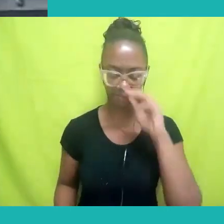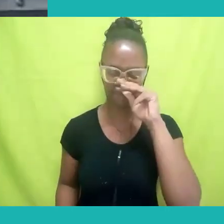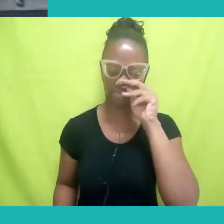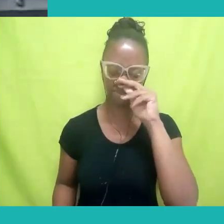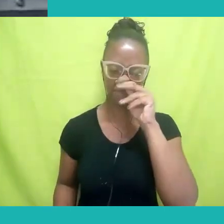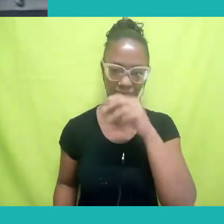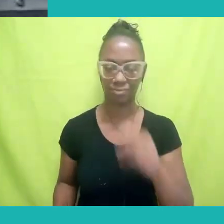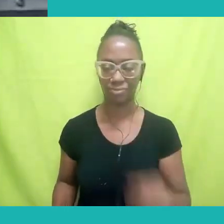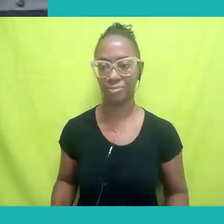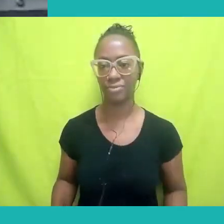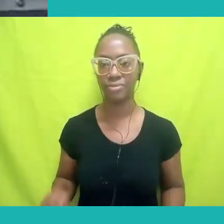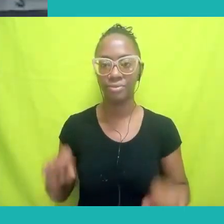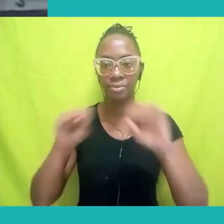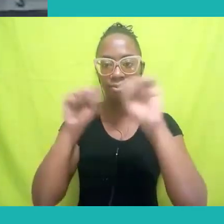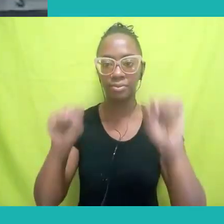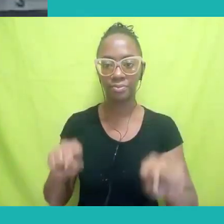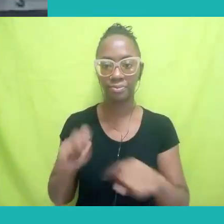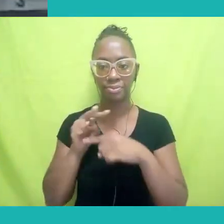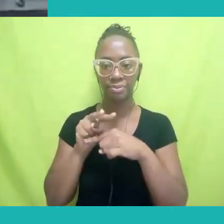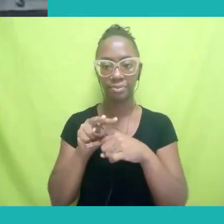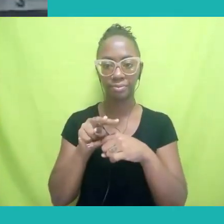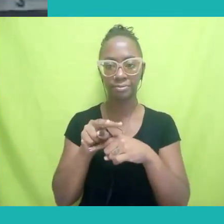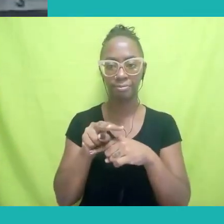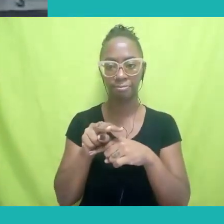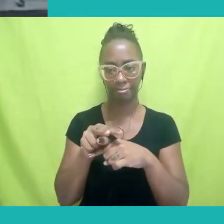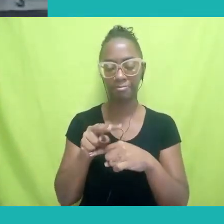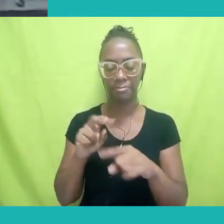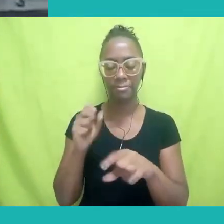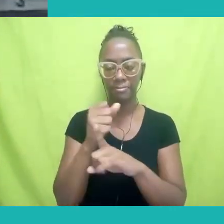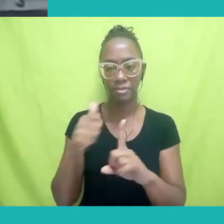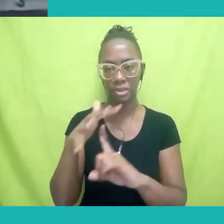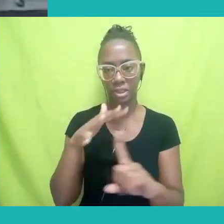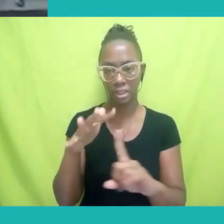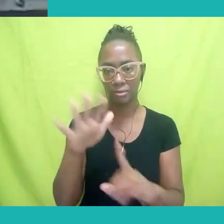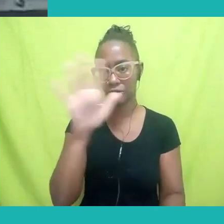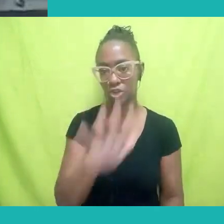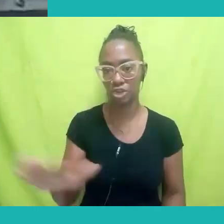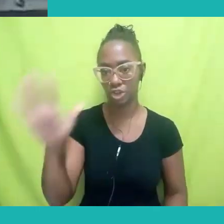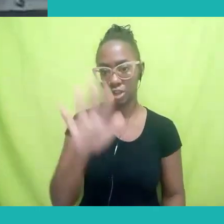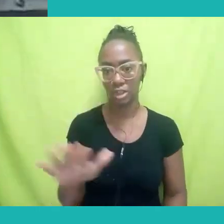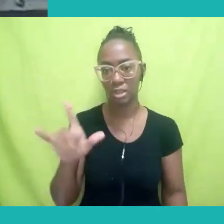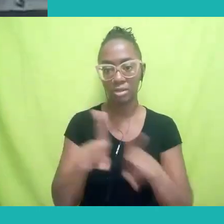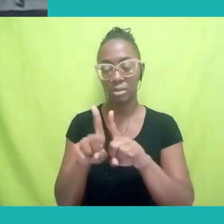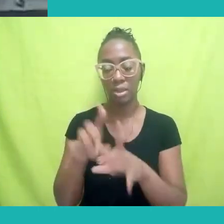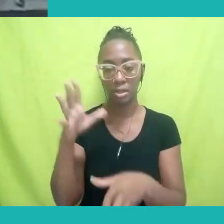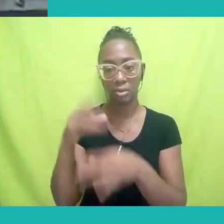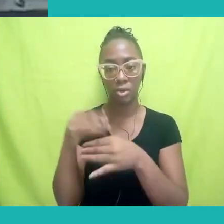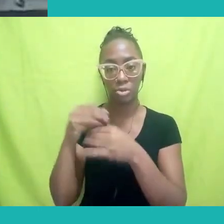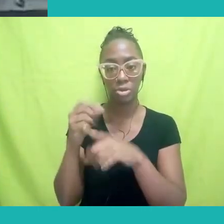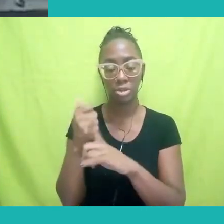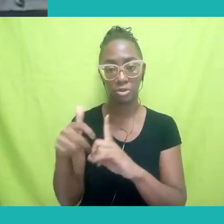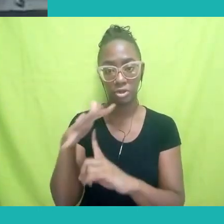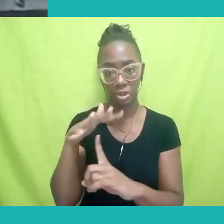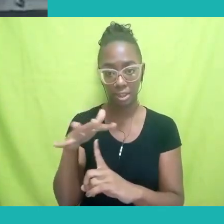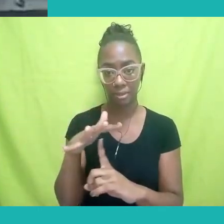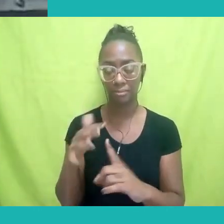de proteção social das Forças Armadas, seus aspectos gerais e suas contribuições sociais.